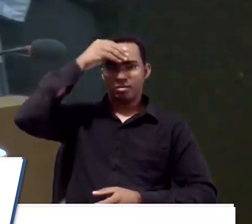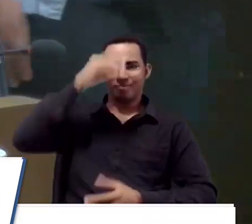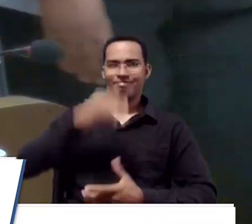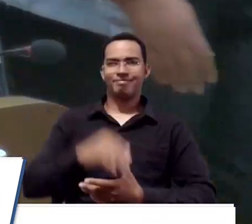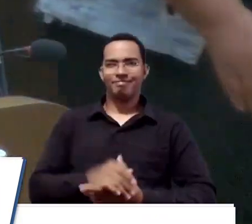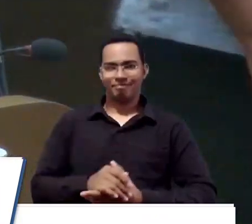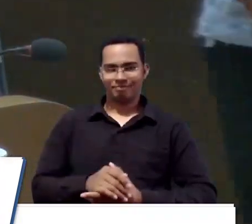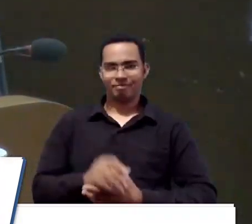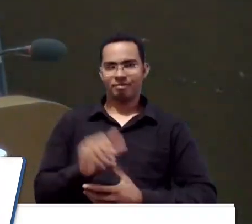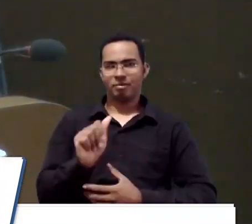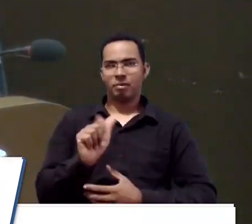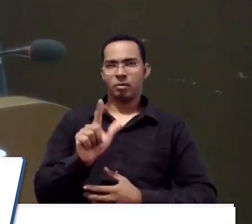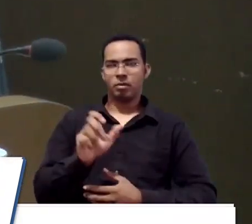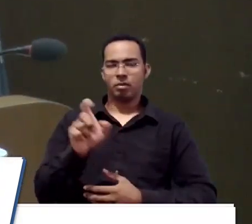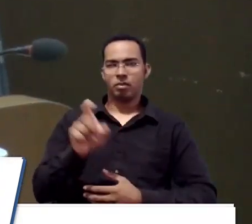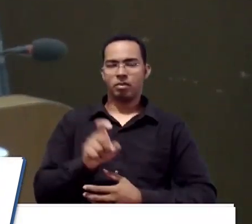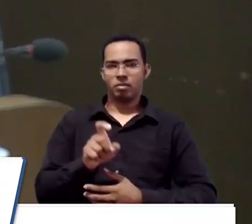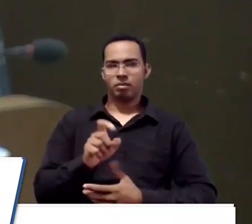Alessia. E